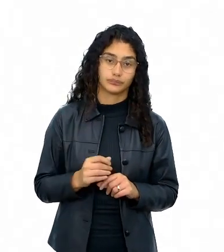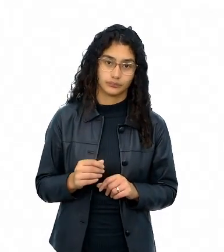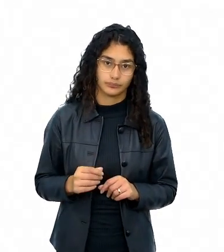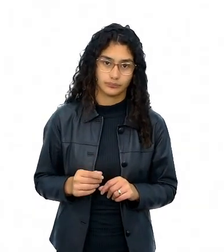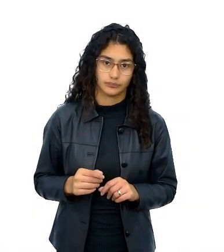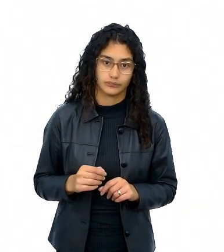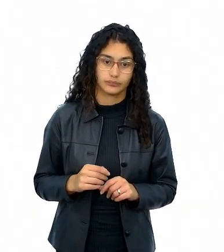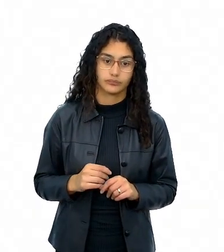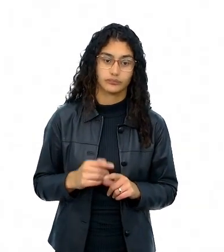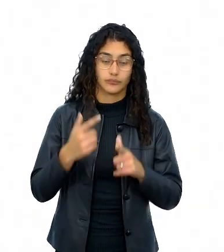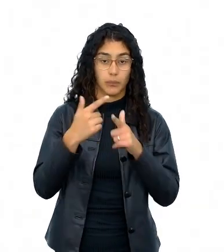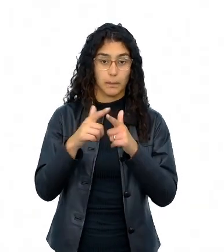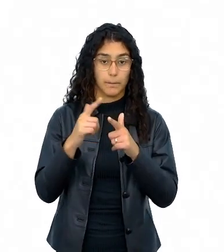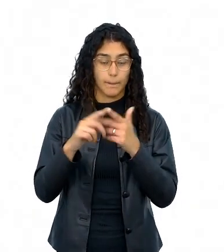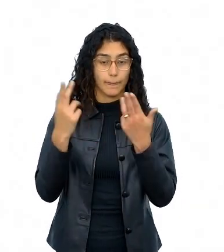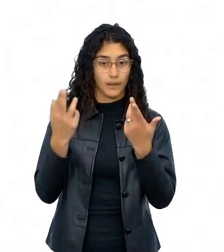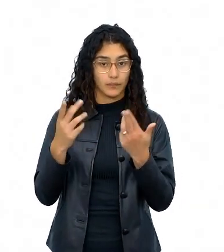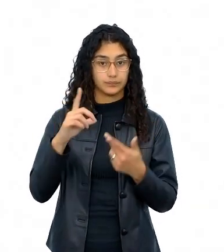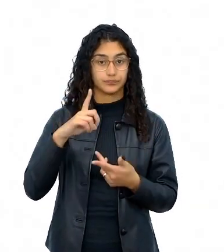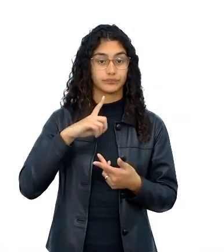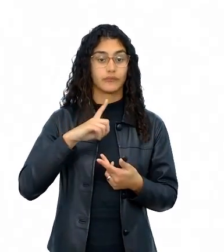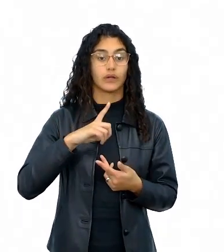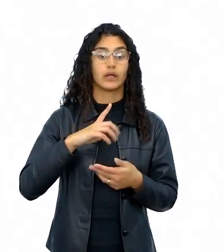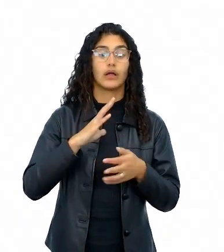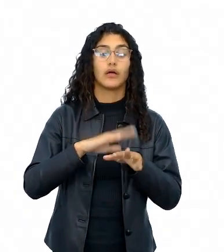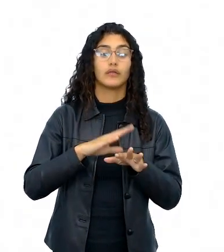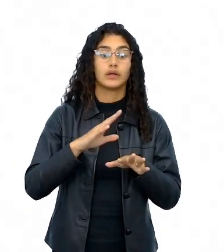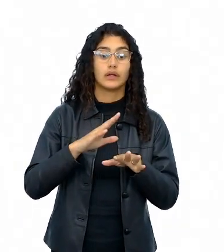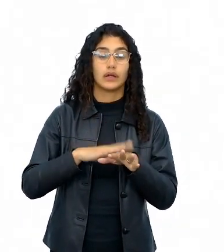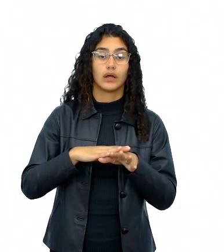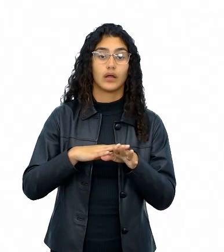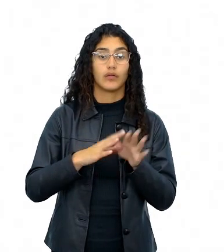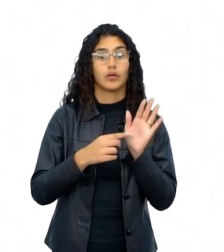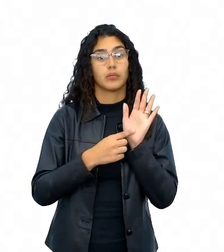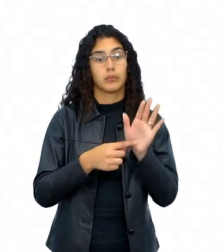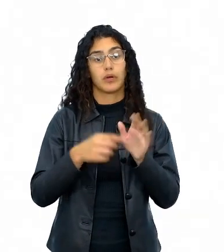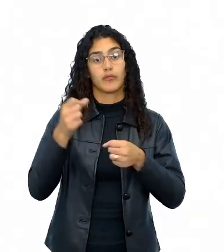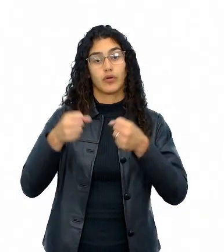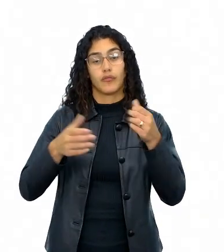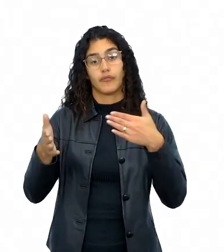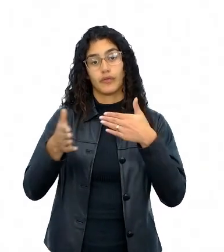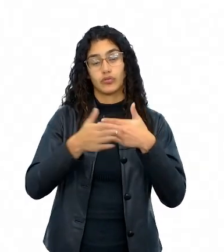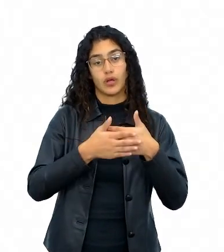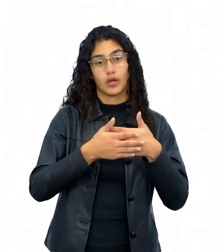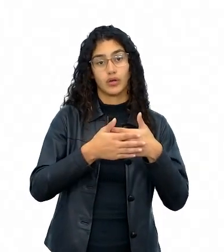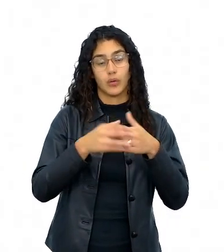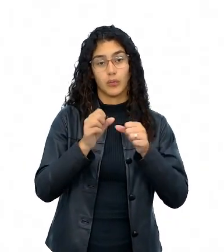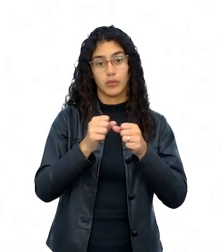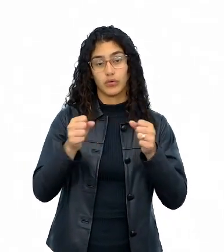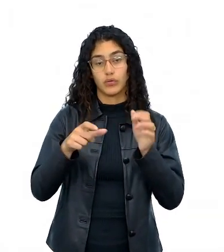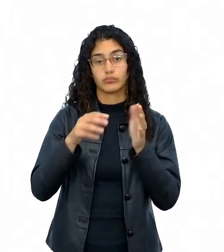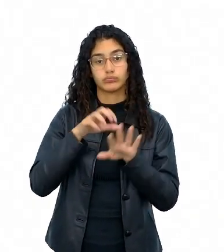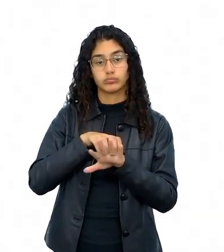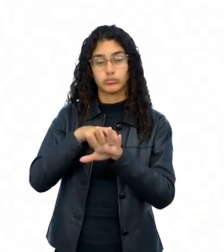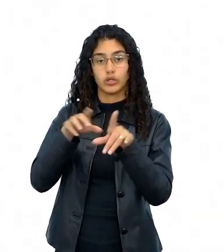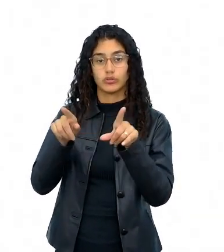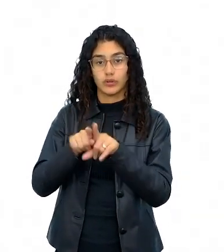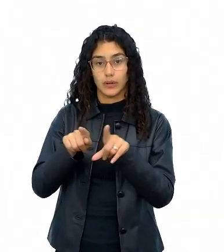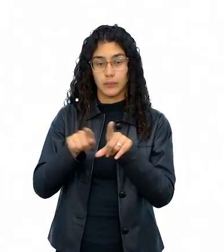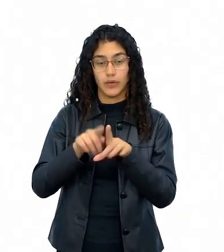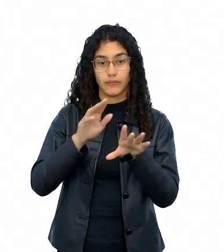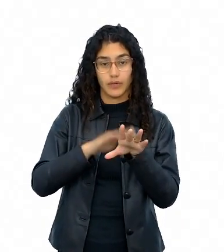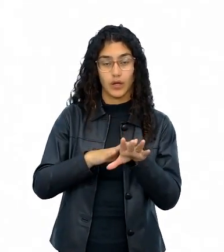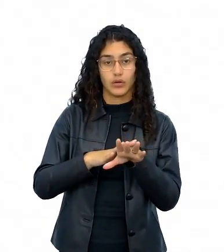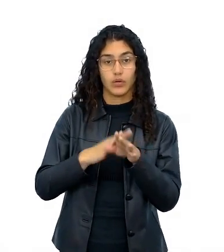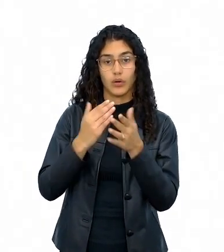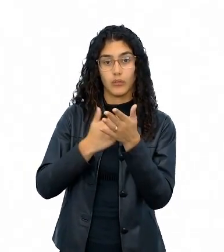nesse mesmo problema? Tá. Então, a caçamba refrigerada foi fechada e o caminhão saiu para o transporte. Durante o transporte, o motor refrigerador começou